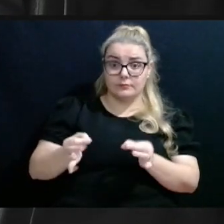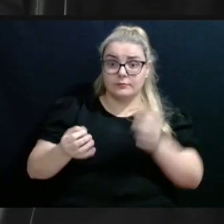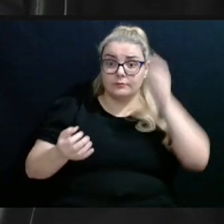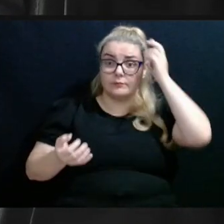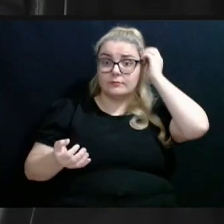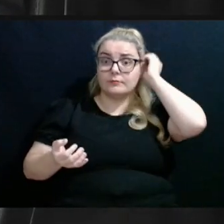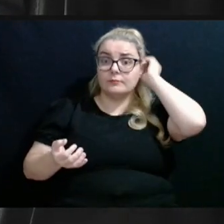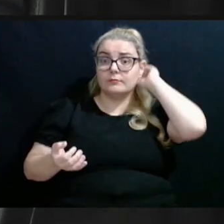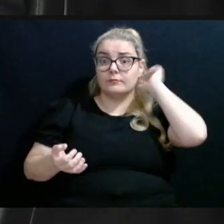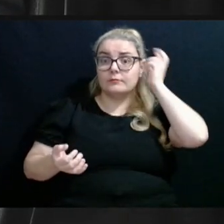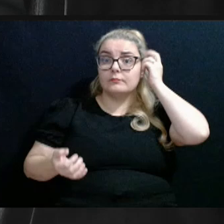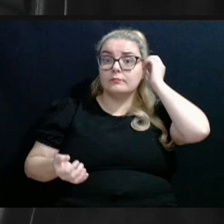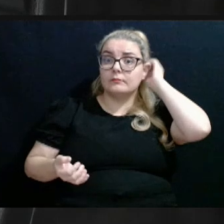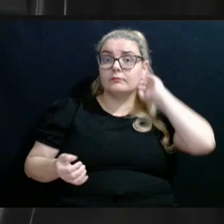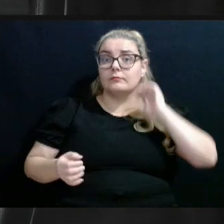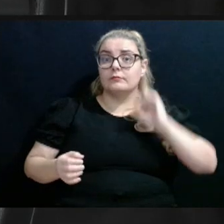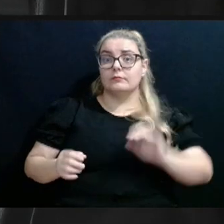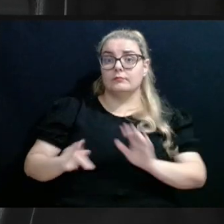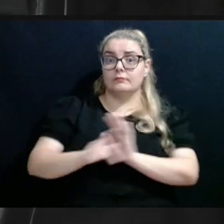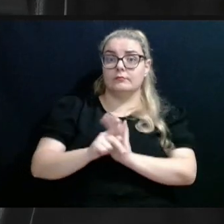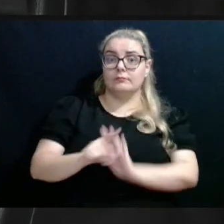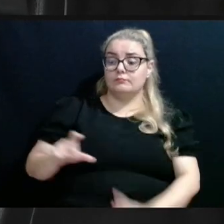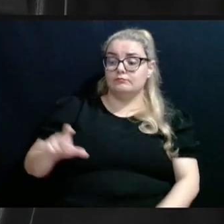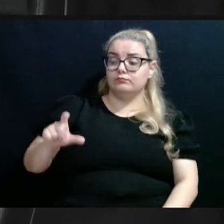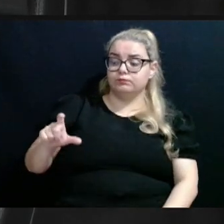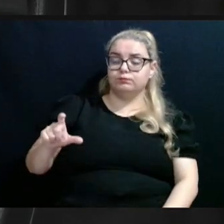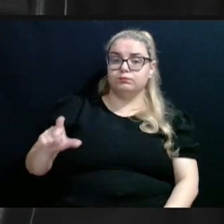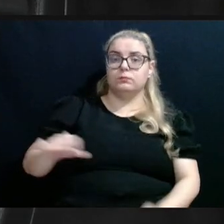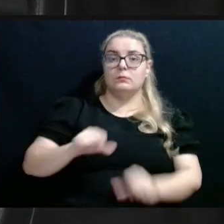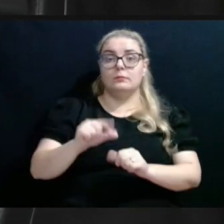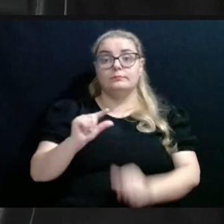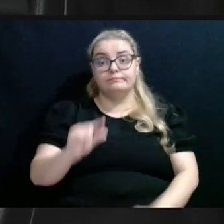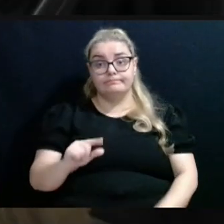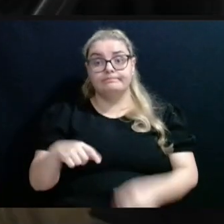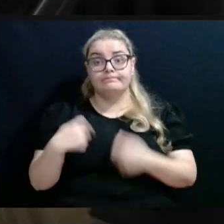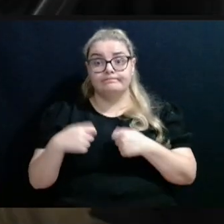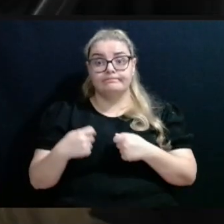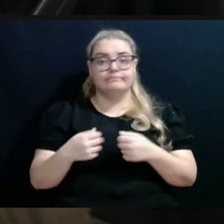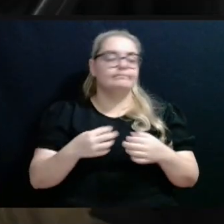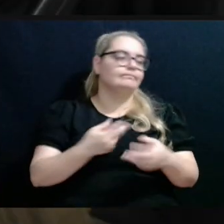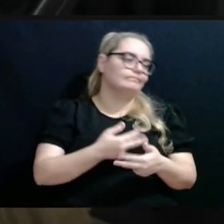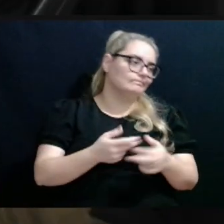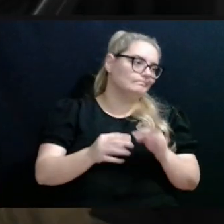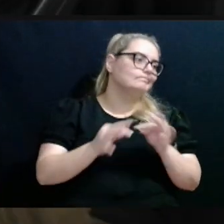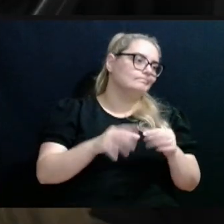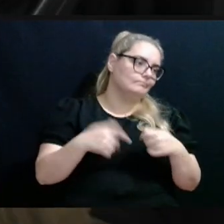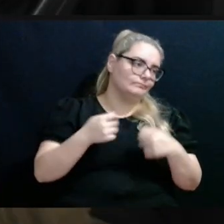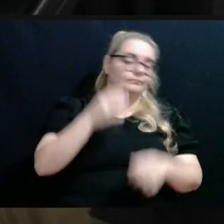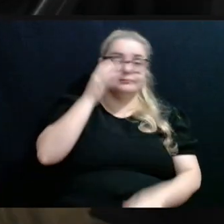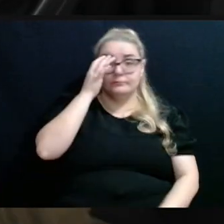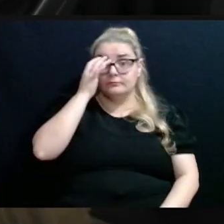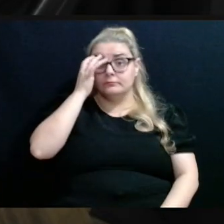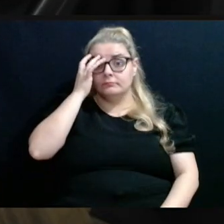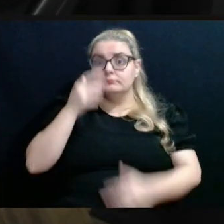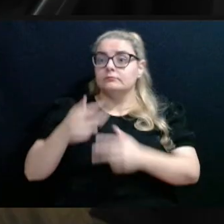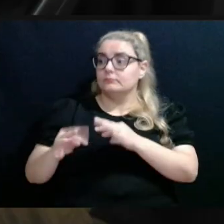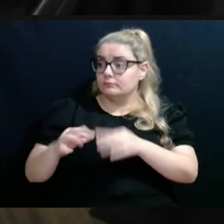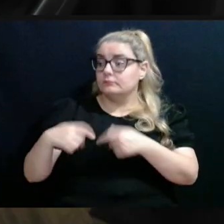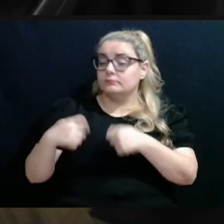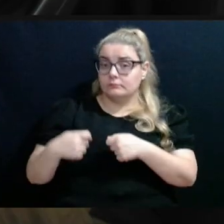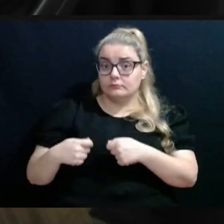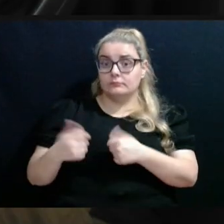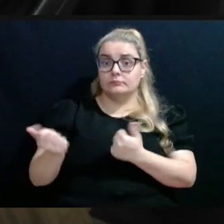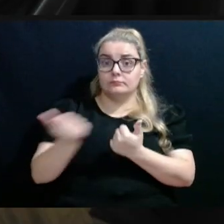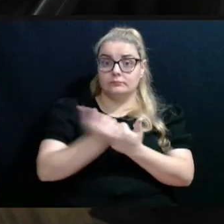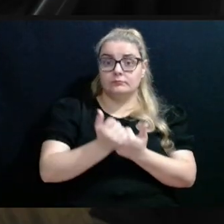aqui, dessa grossura, uma mudança pequena, mas é necessário... Coisas técnicas, mas necessárias. Coisas técnicas necessárias. O vice-líder e o líder,